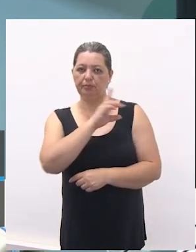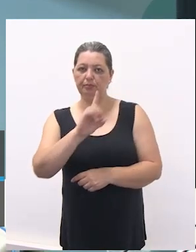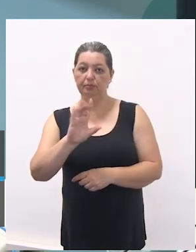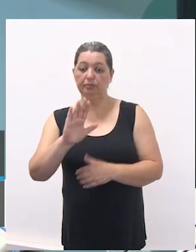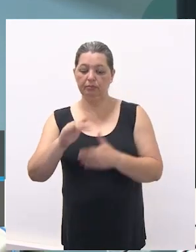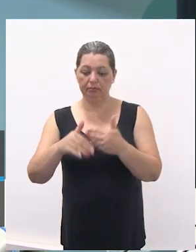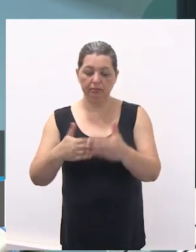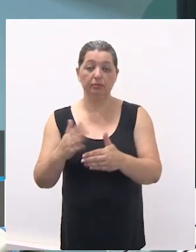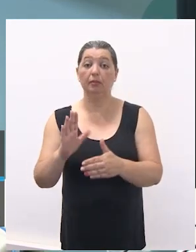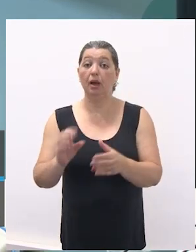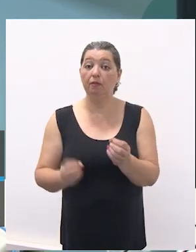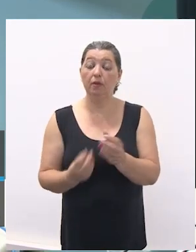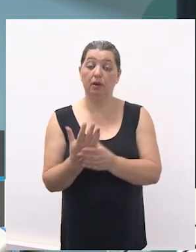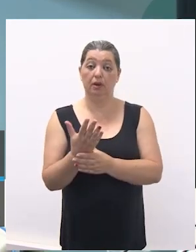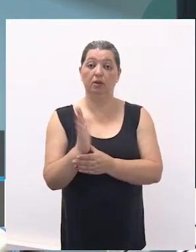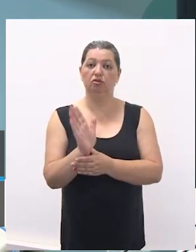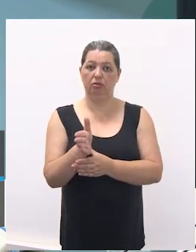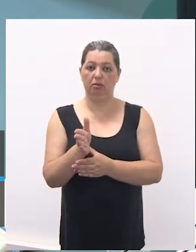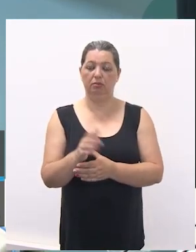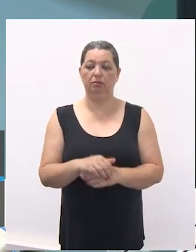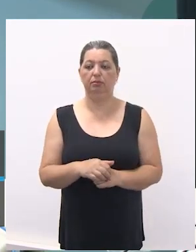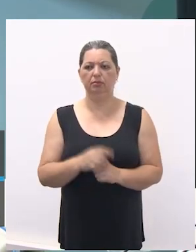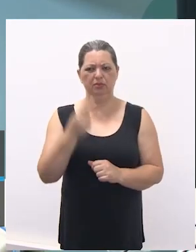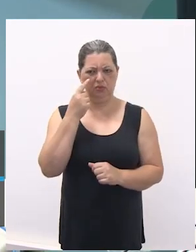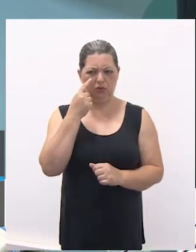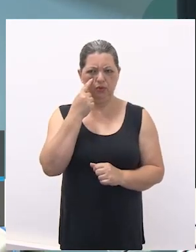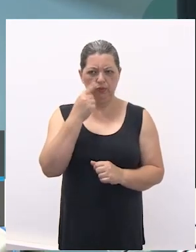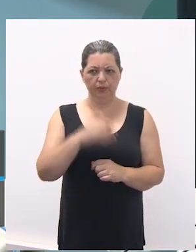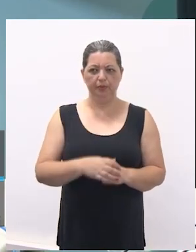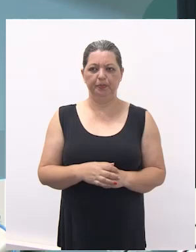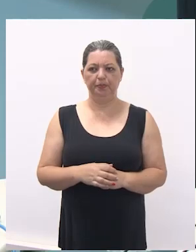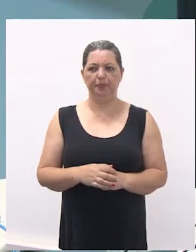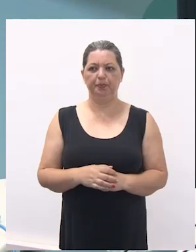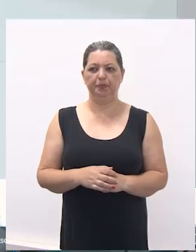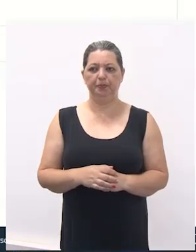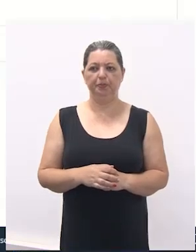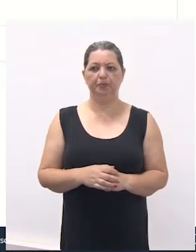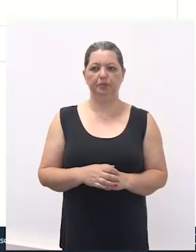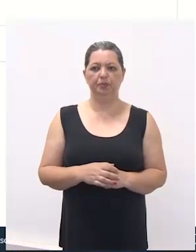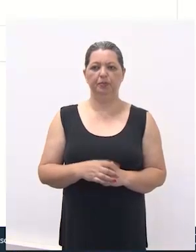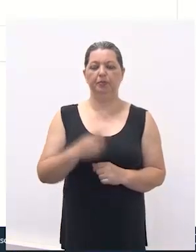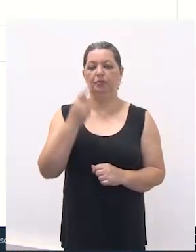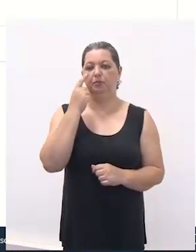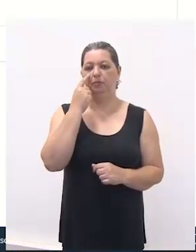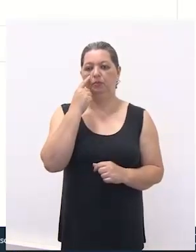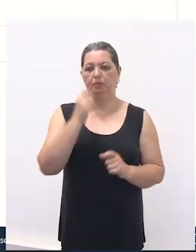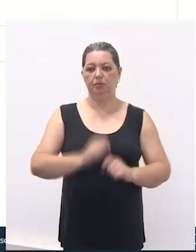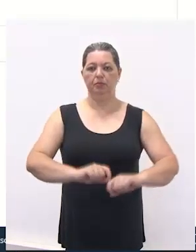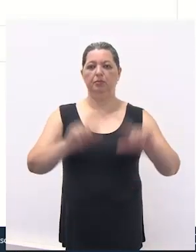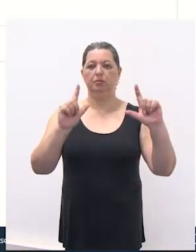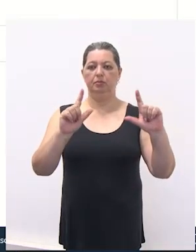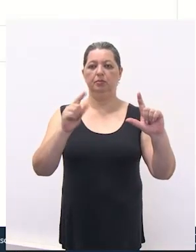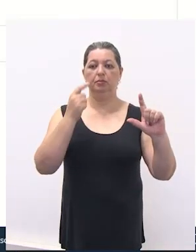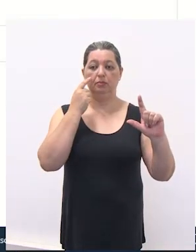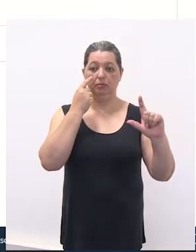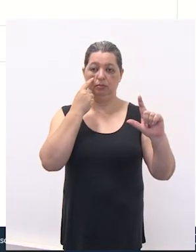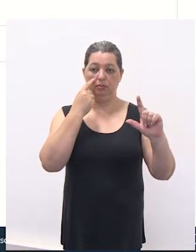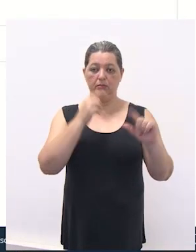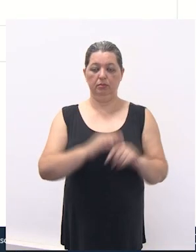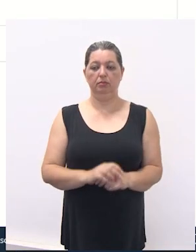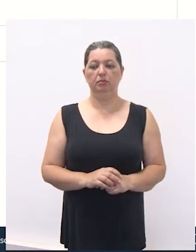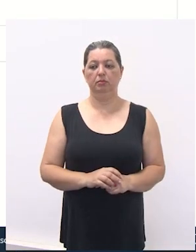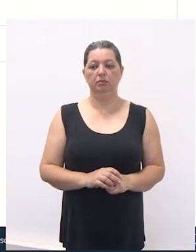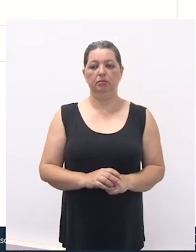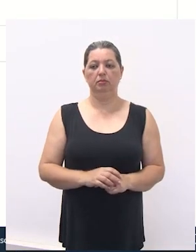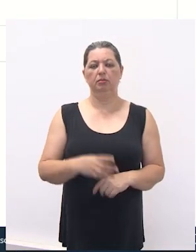foi criada. Tá vendo? Deixa eu ver aqui qual que é o meu terceiro B, ó, ele vai aparecer aqui para mim. Ó, o Marcos está colocando aqui, ó,